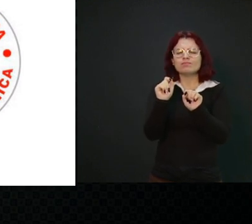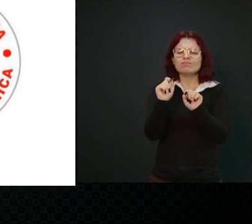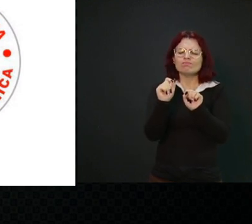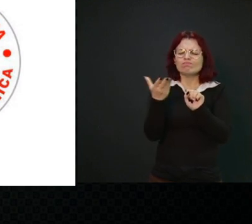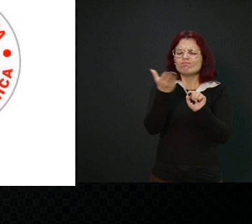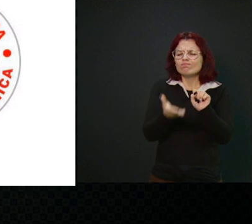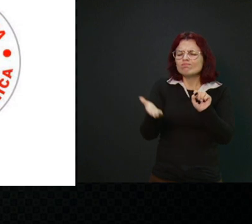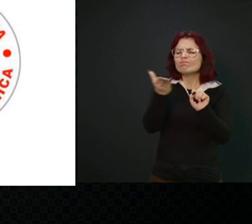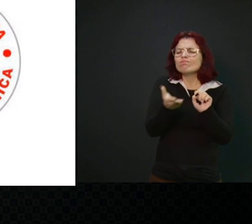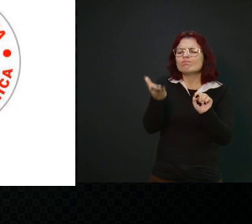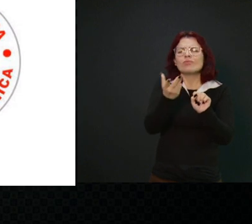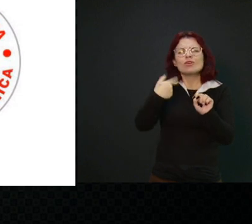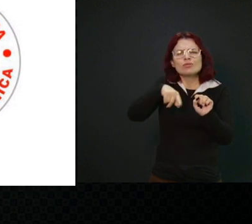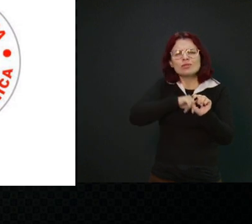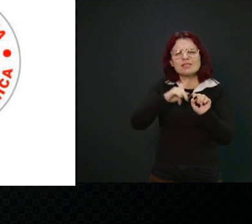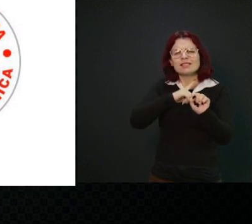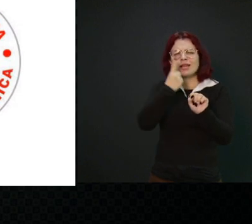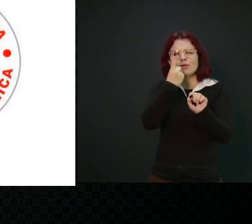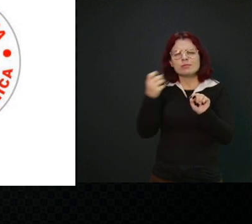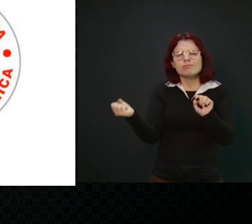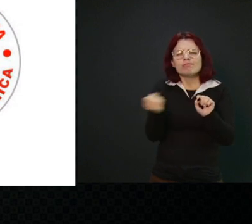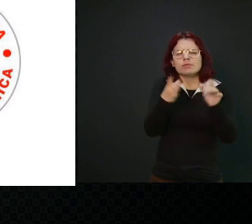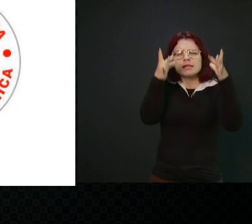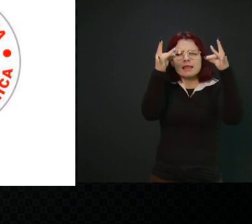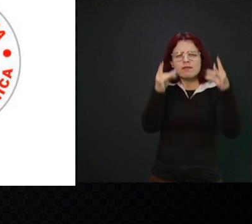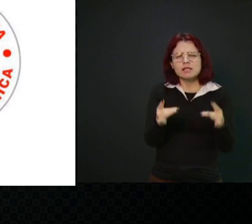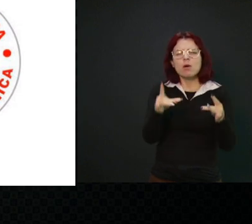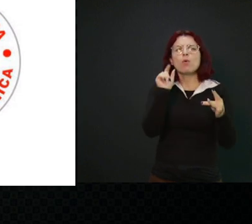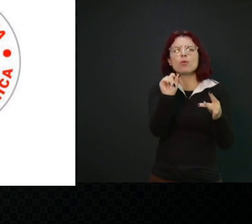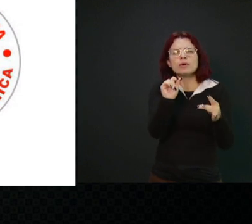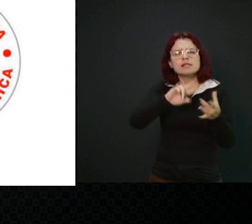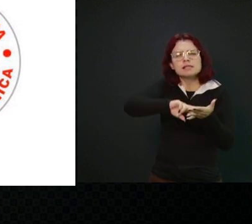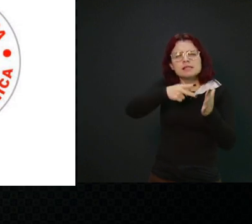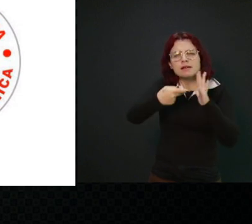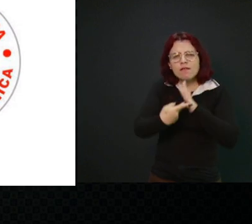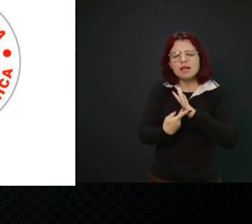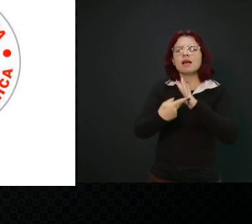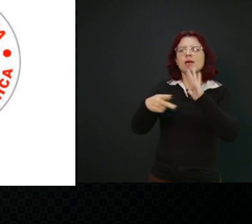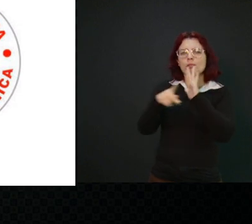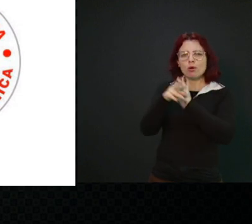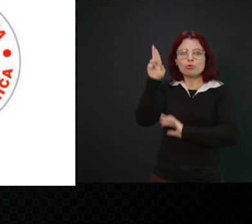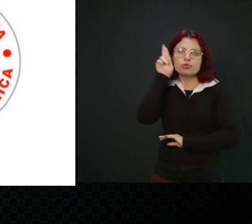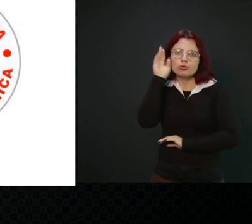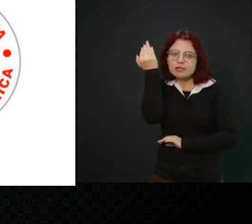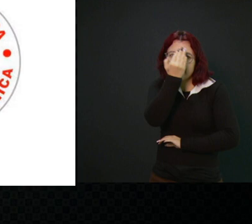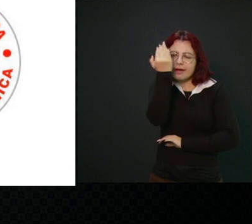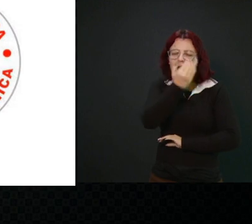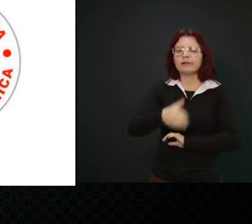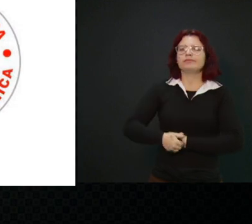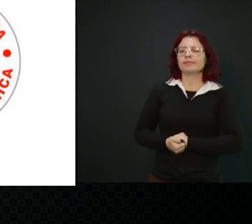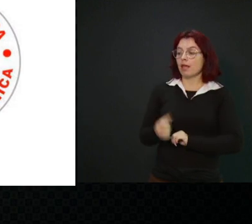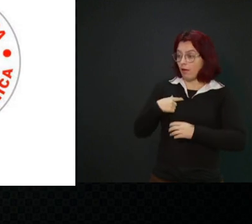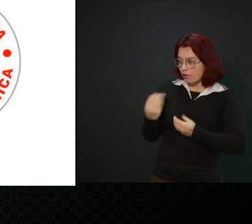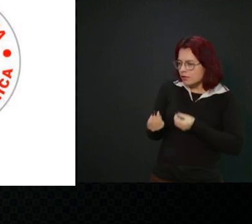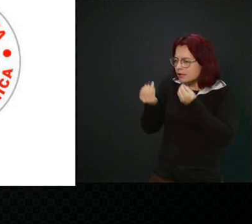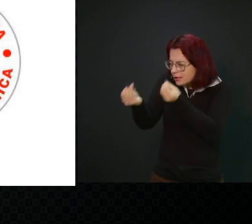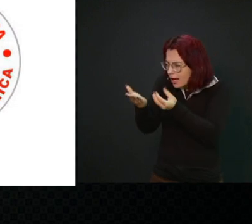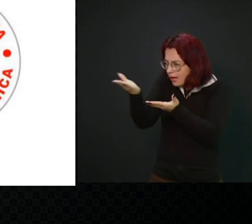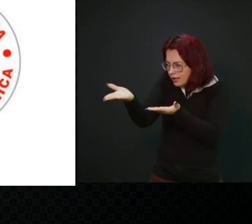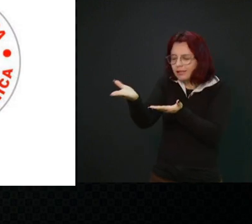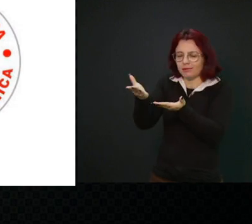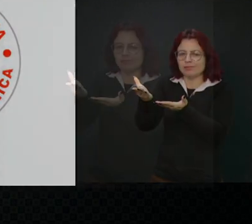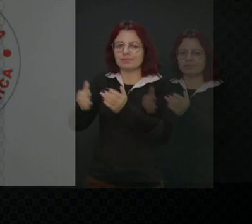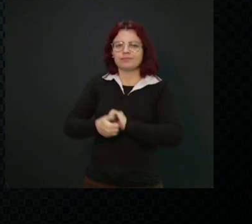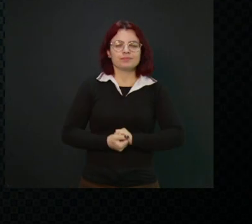a gente tem uma nova definição, né, do que vem a ser a surdocegueira. Então, eu passo para você,